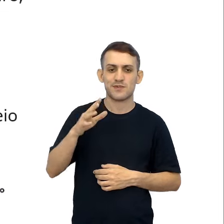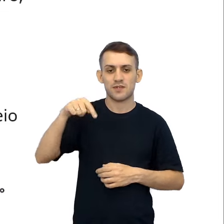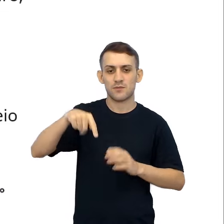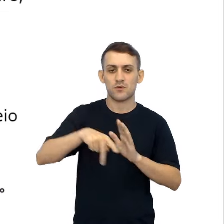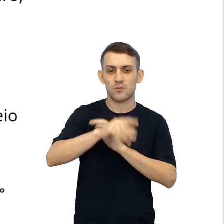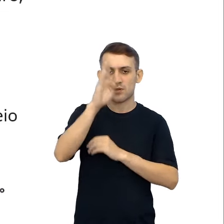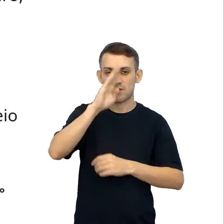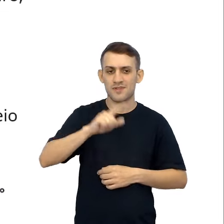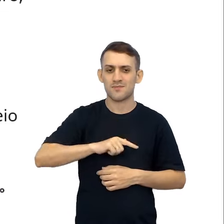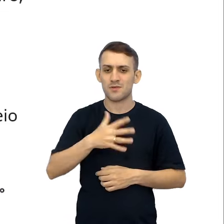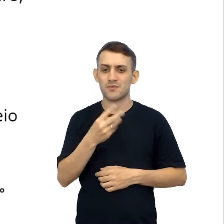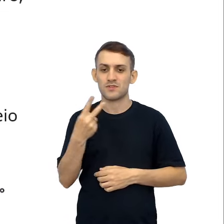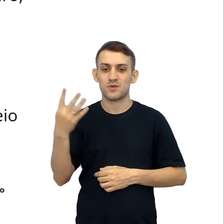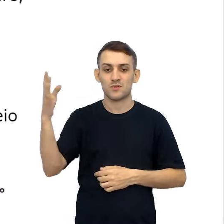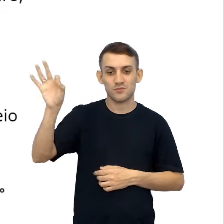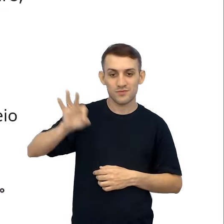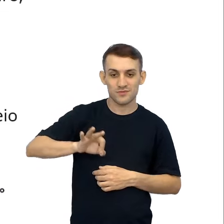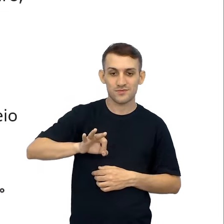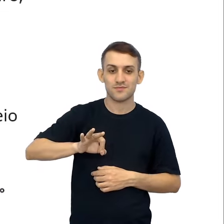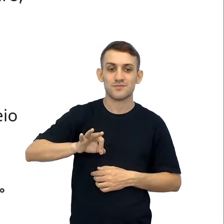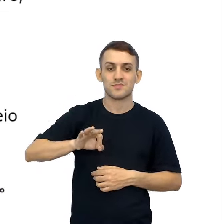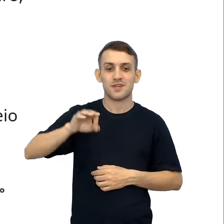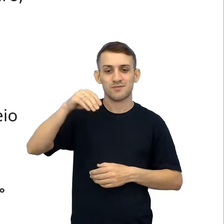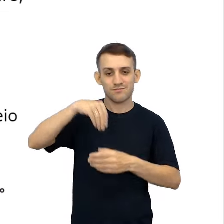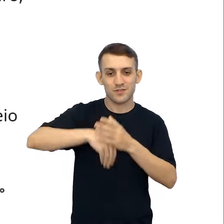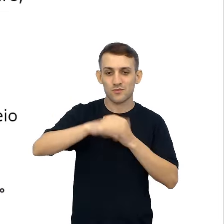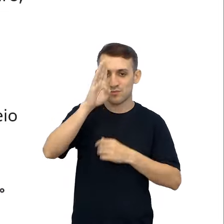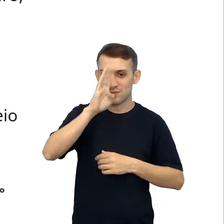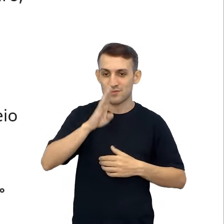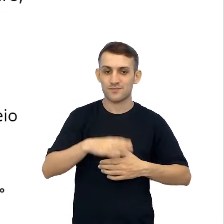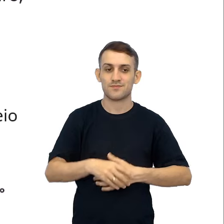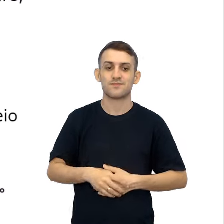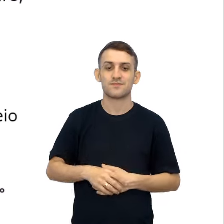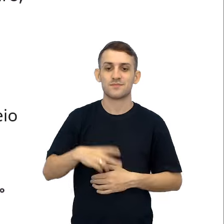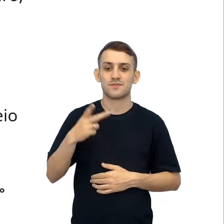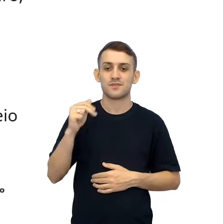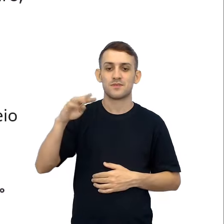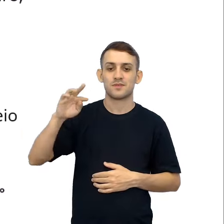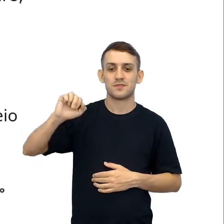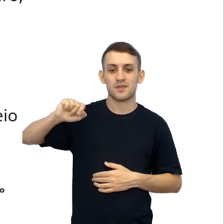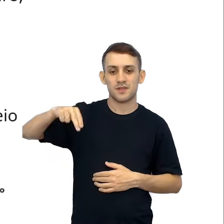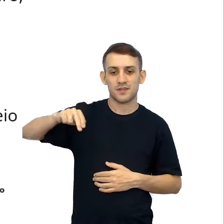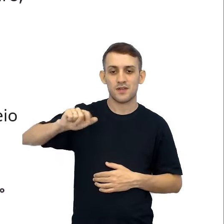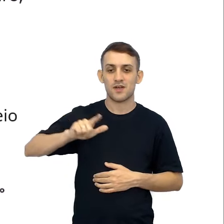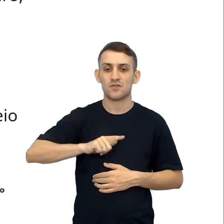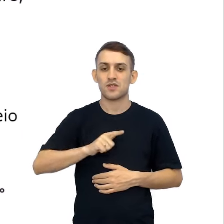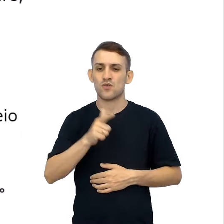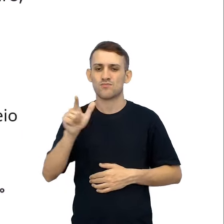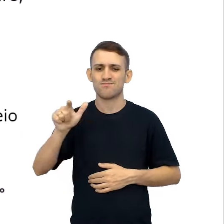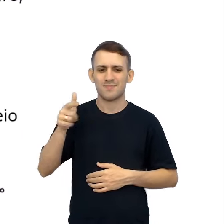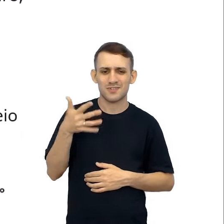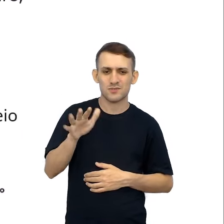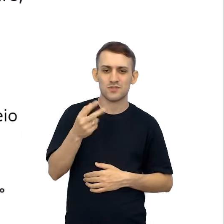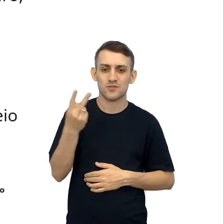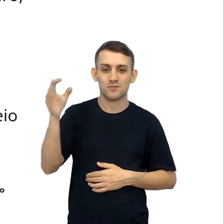ocupa aproximadamente 24% do território brasileiro, Pantanal ocupa